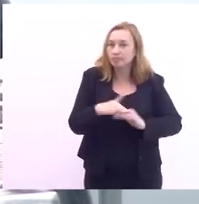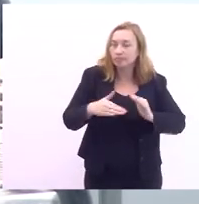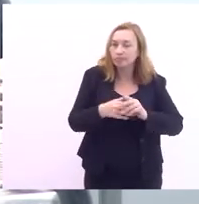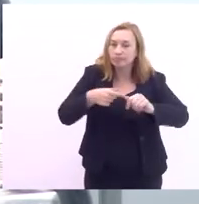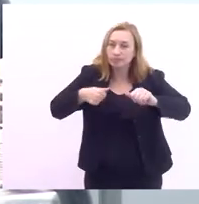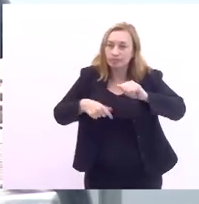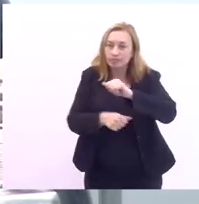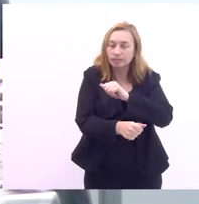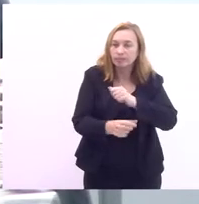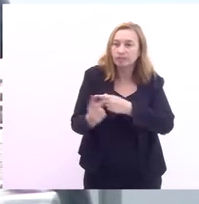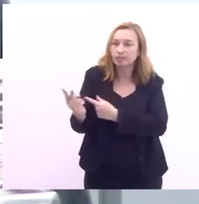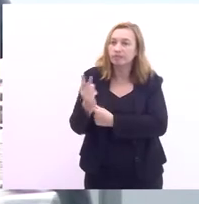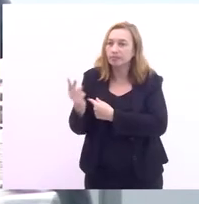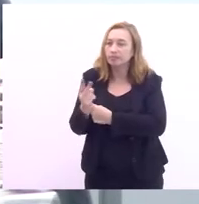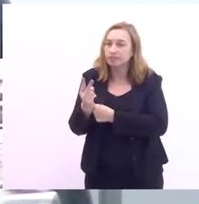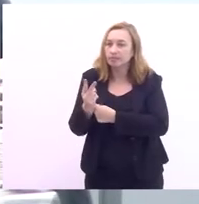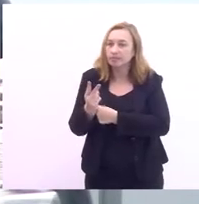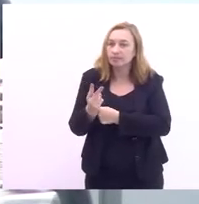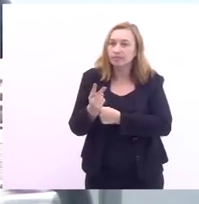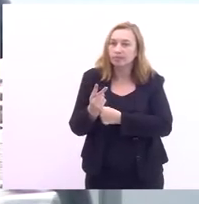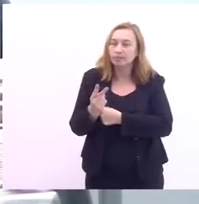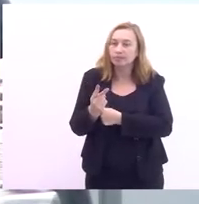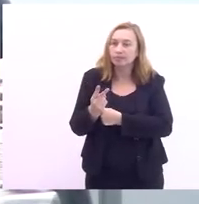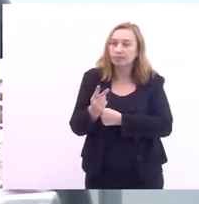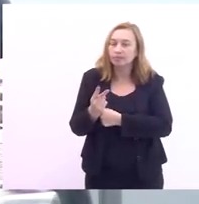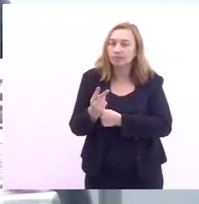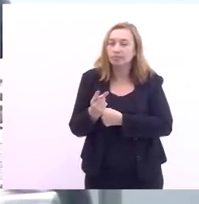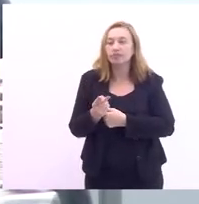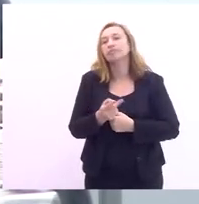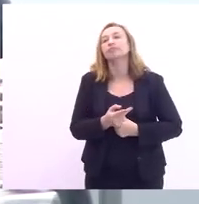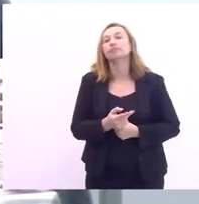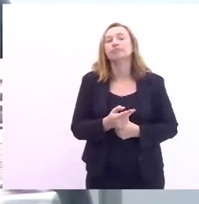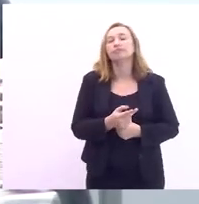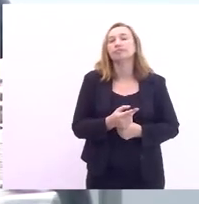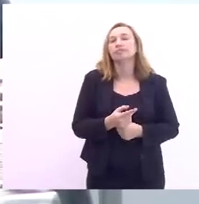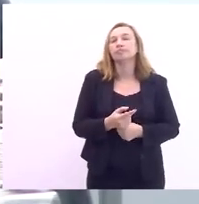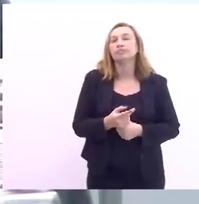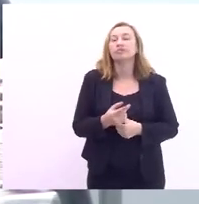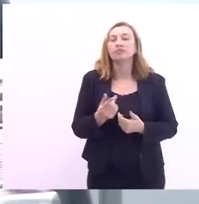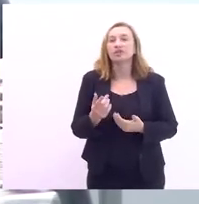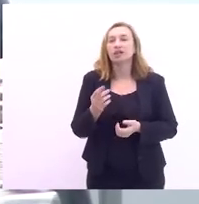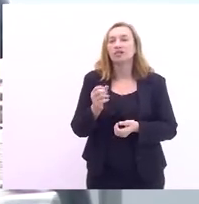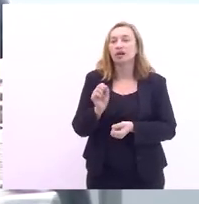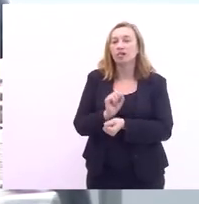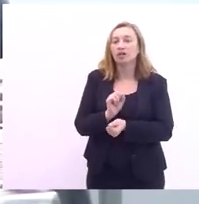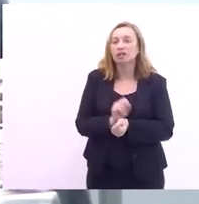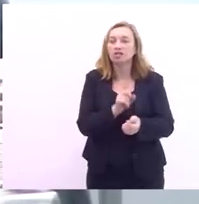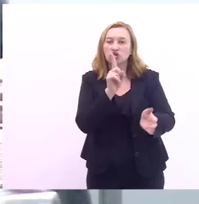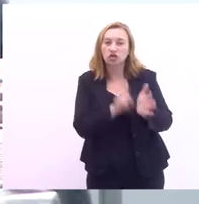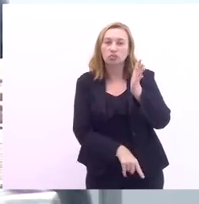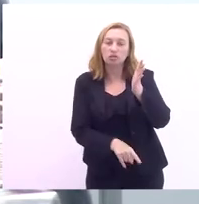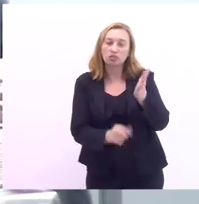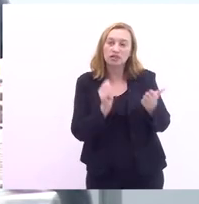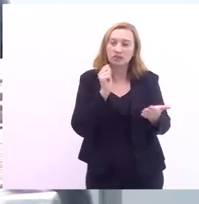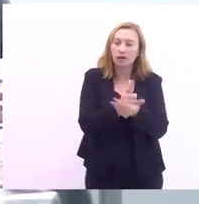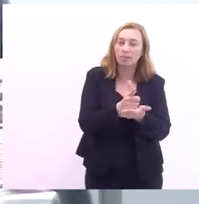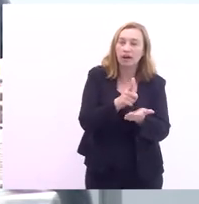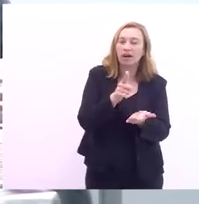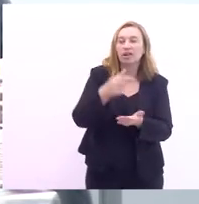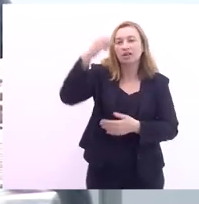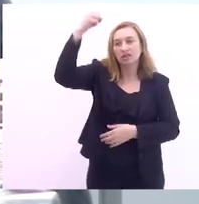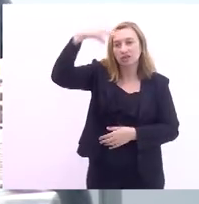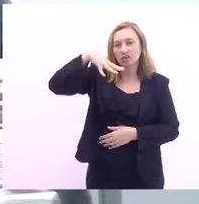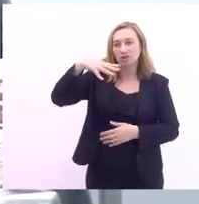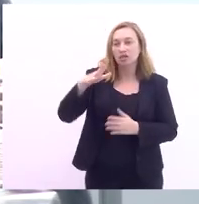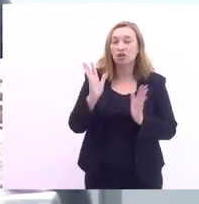investimentos, pegaram empréstimos e estavam contando com a queda da conta, das suas contas de energia, como abatimento, poder pagar os empréstimos, e